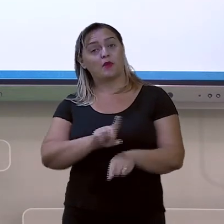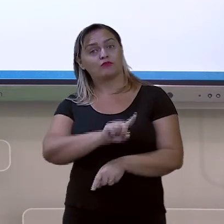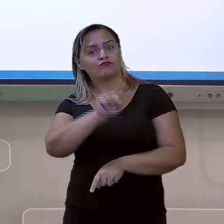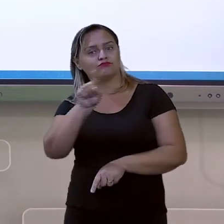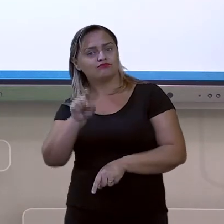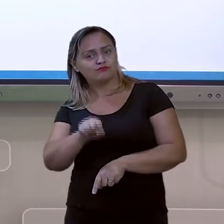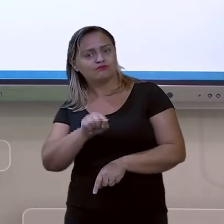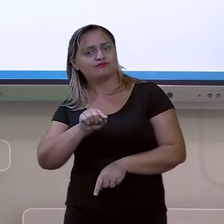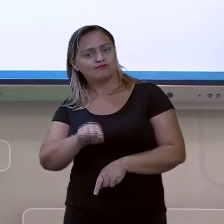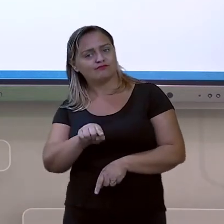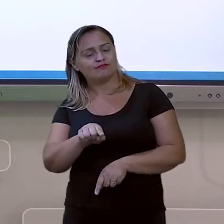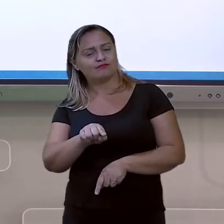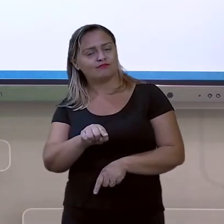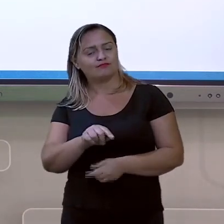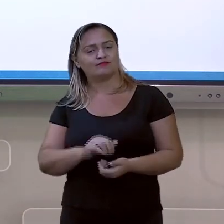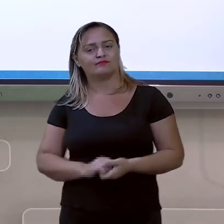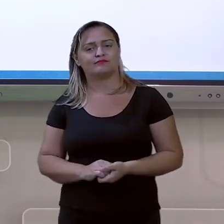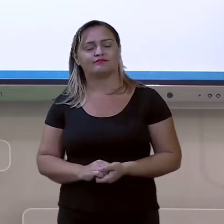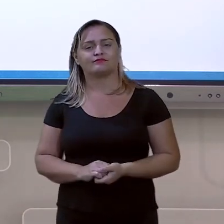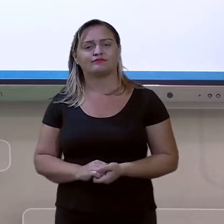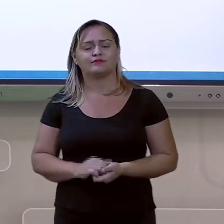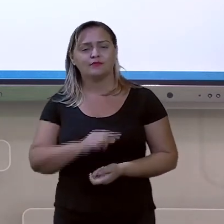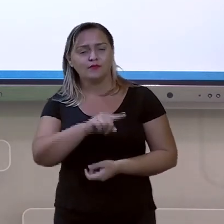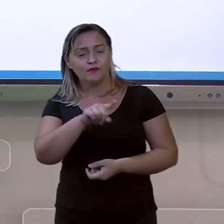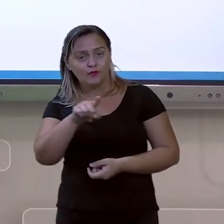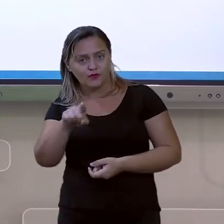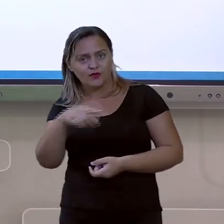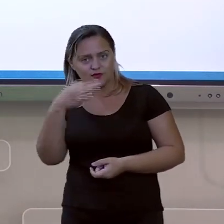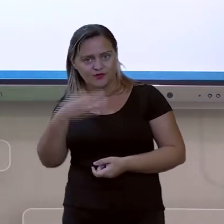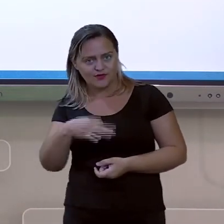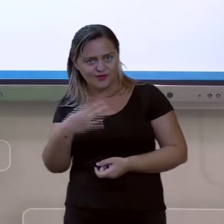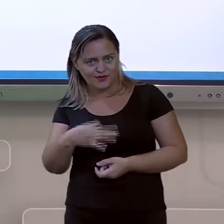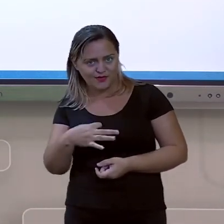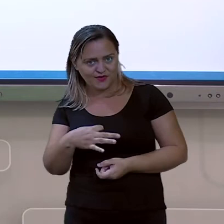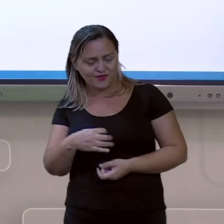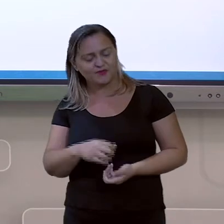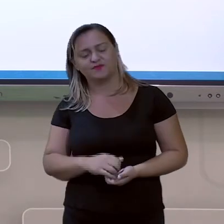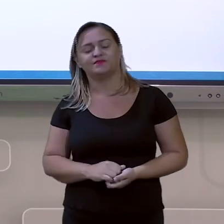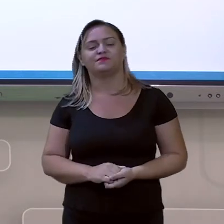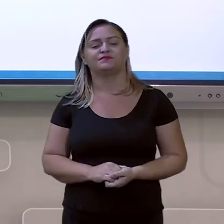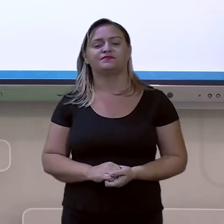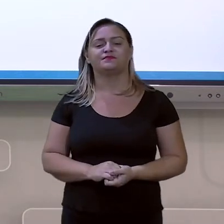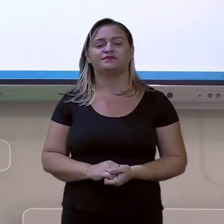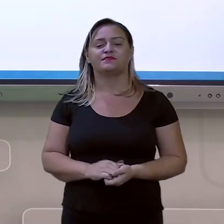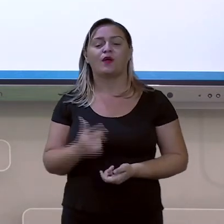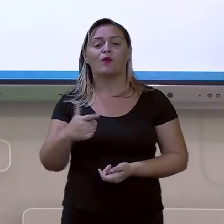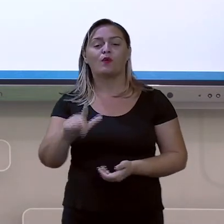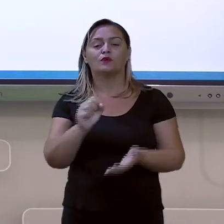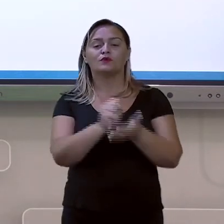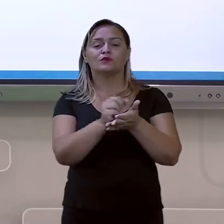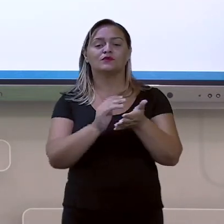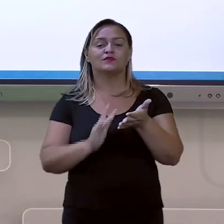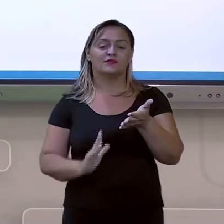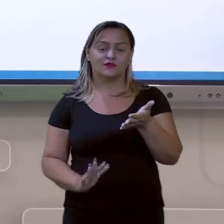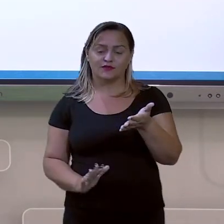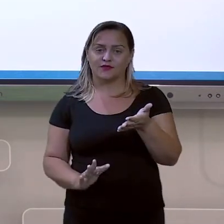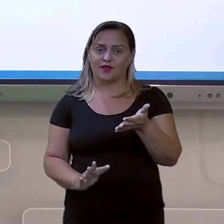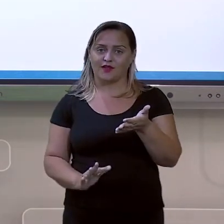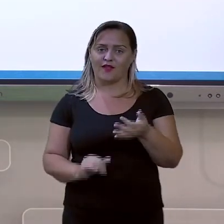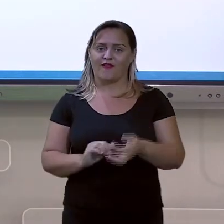de interrogação. Espero que vocês tenham acertado. Vamos para a próxima atividade, para o próximo